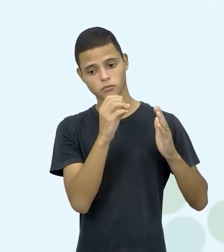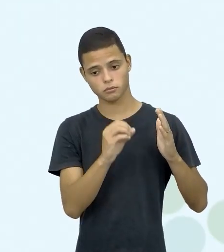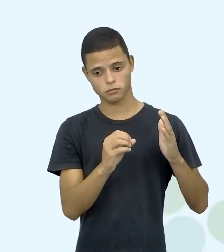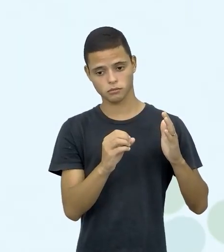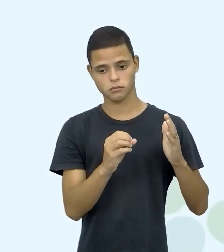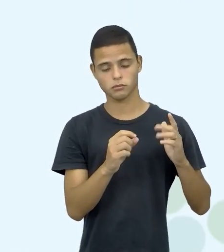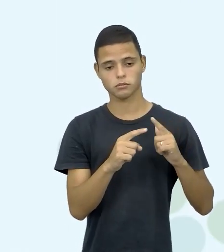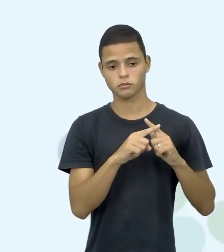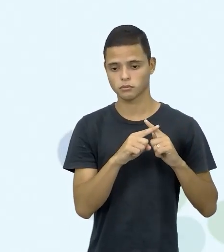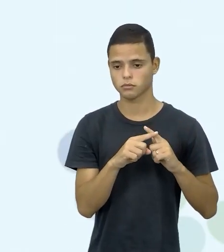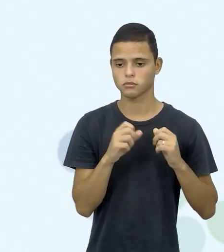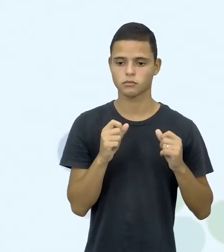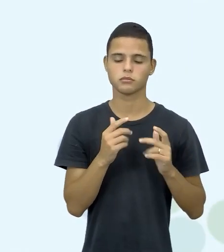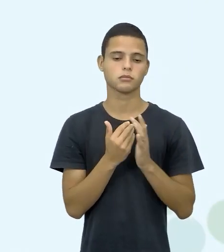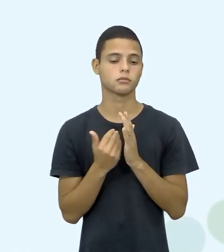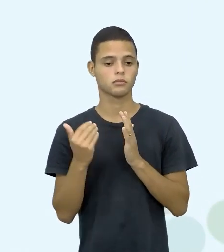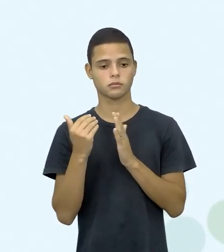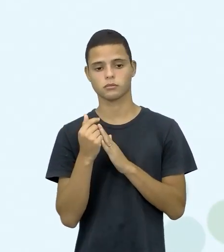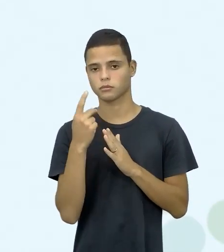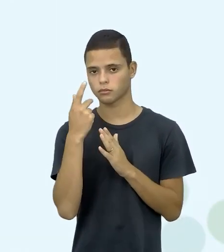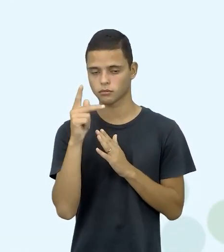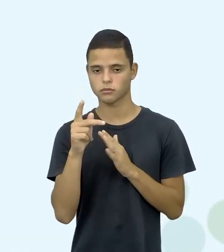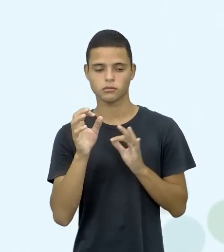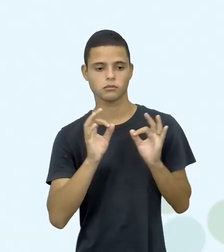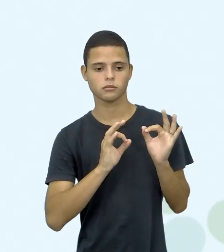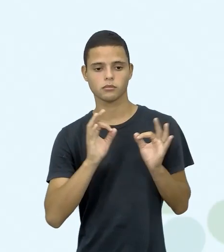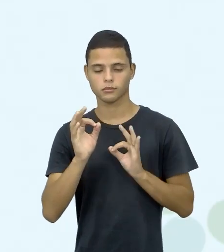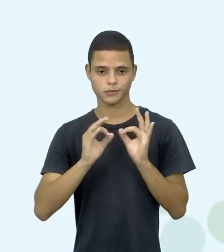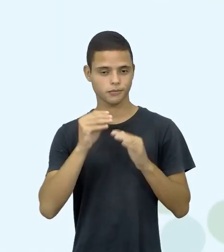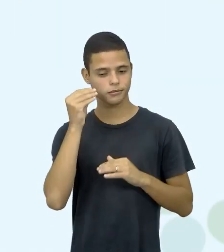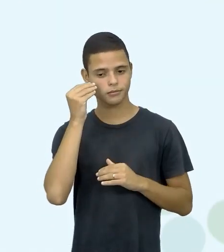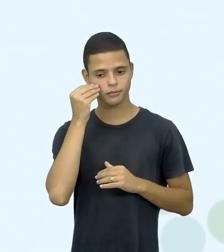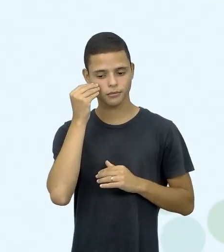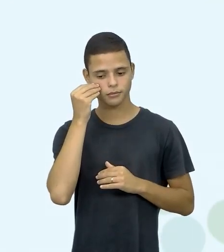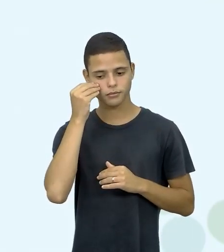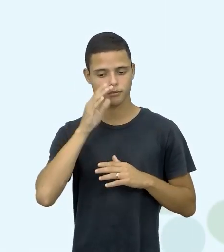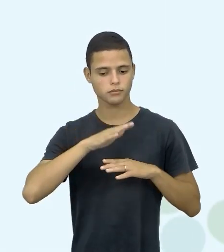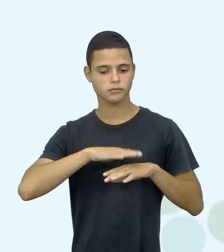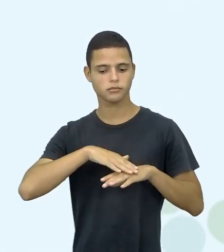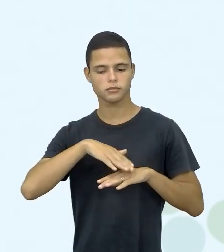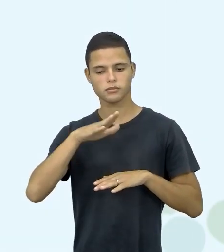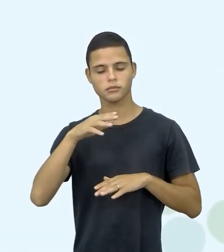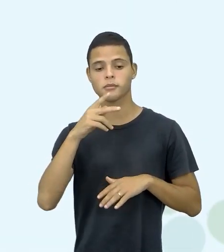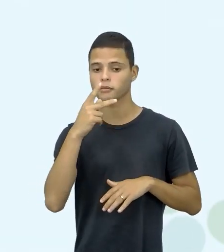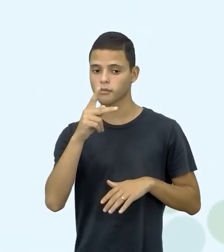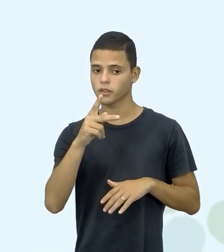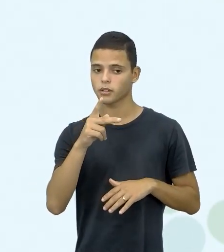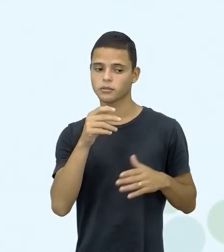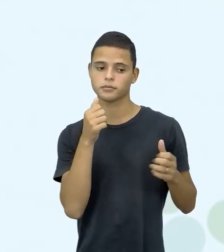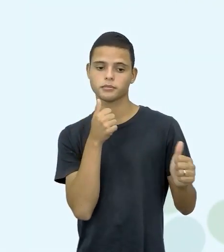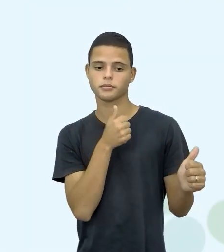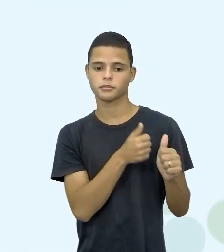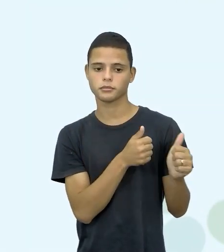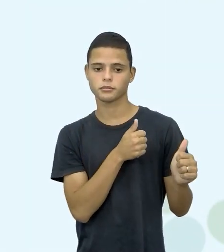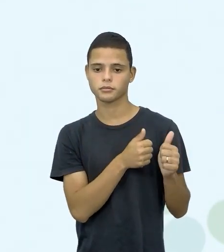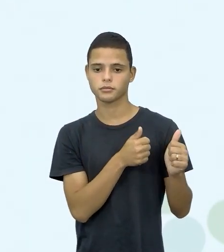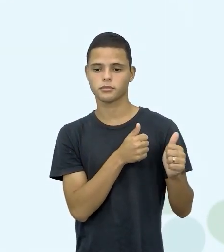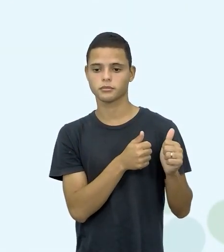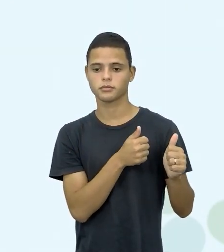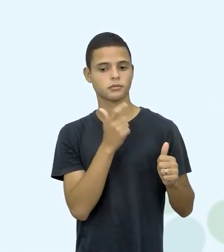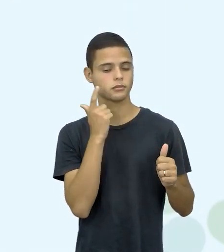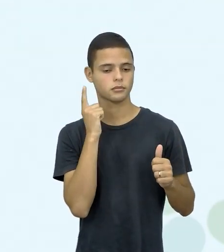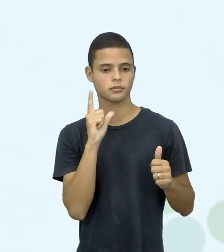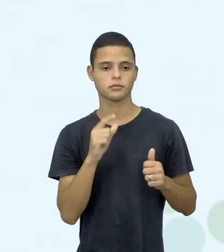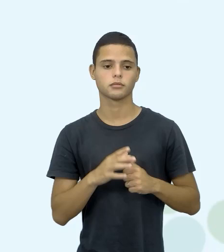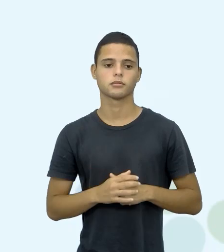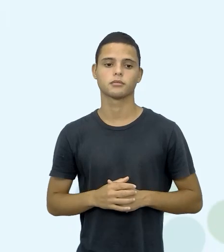vezes. Quanto mais você fizer esse experimento, mais próximo, mais fiel ficam os seus